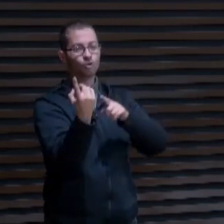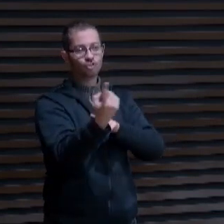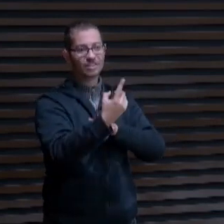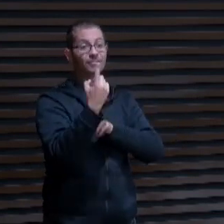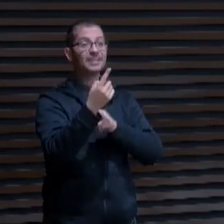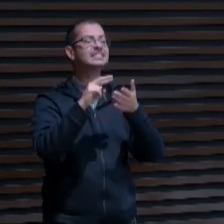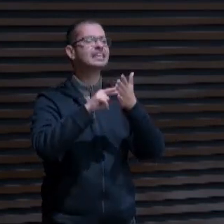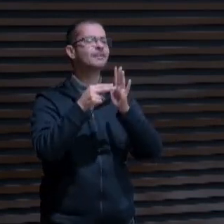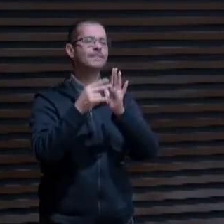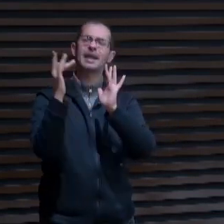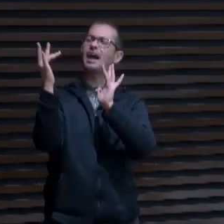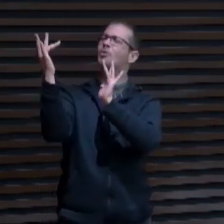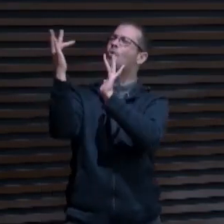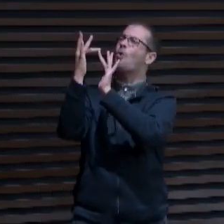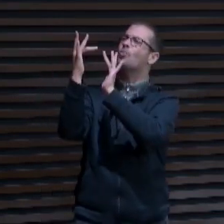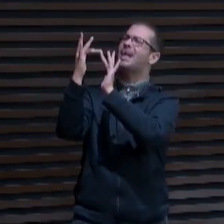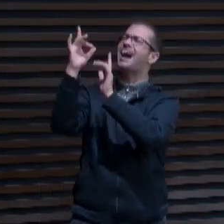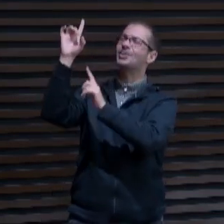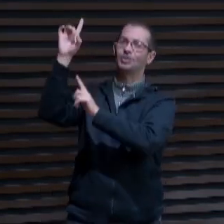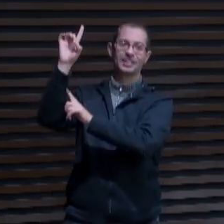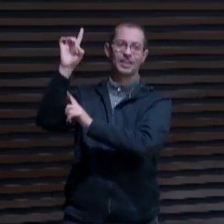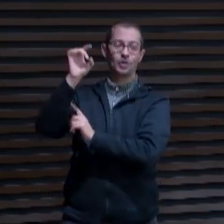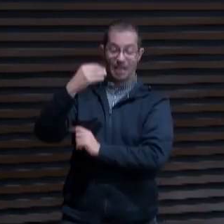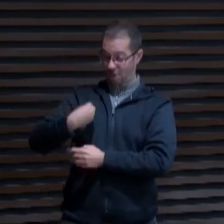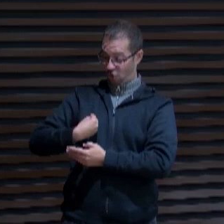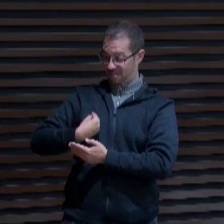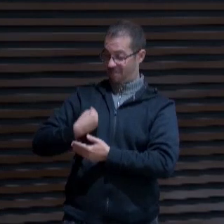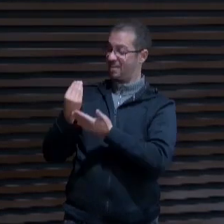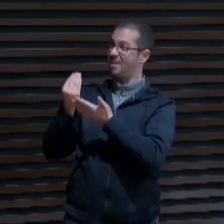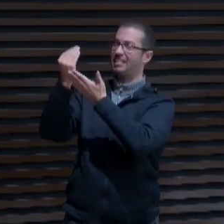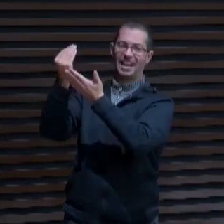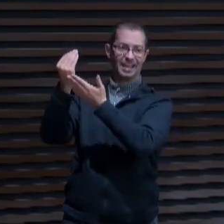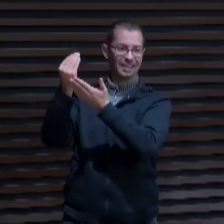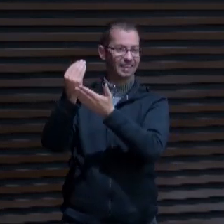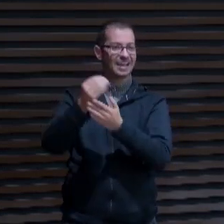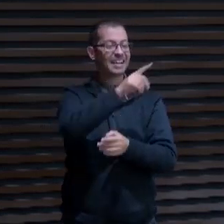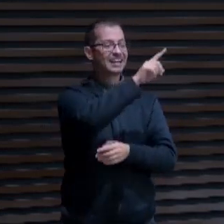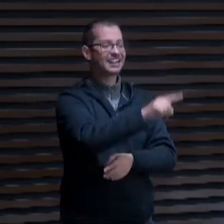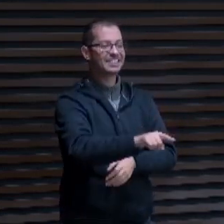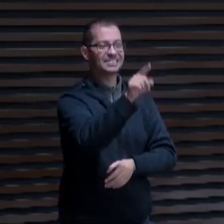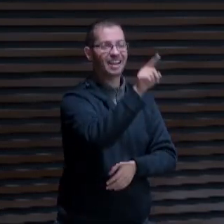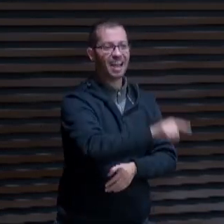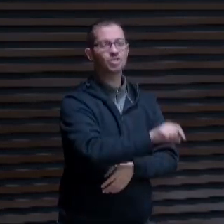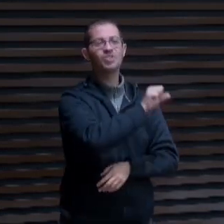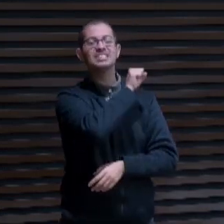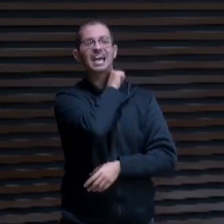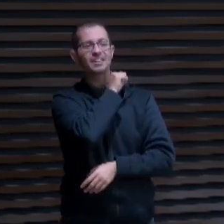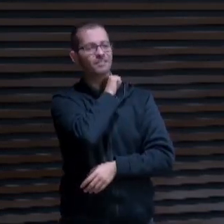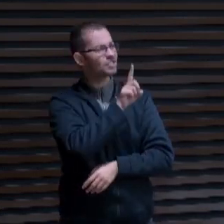pacífica, as nossas vidas diante do Senhor, entregues a Ele. Lembre-se que o Senhor preza. Foi isso